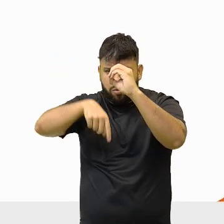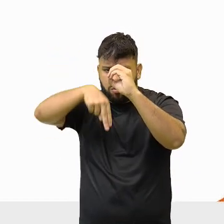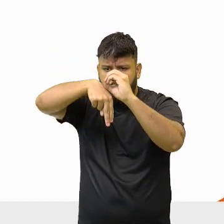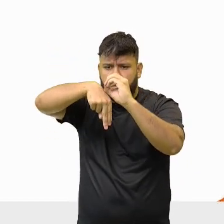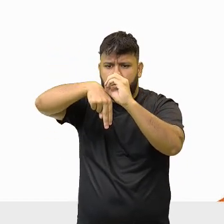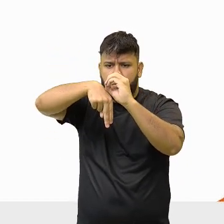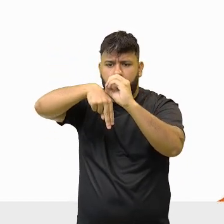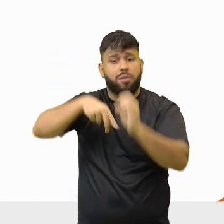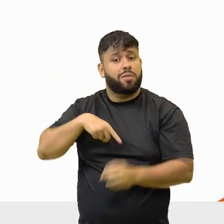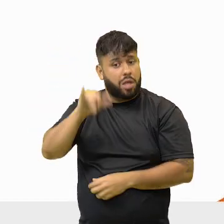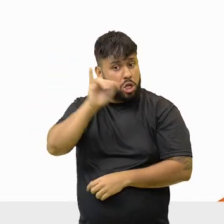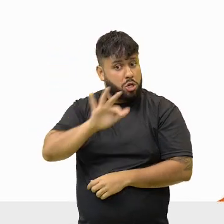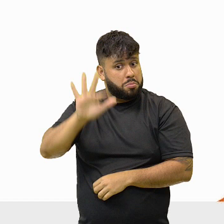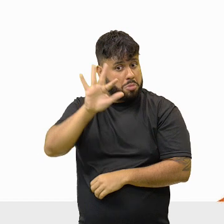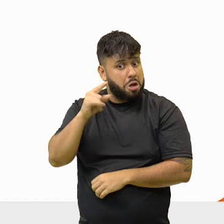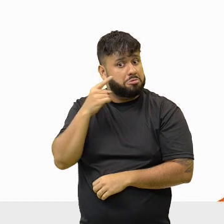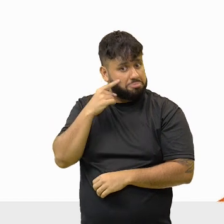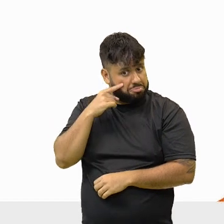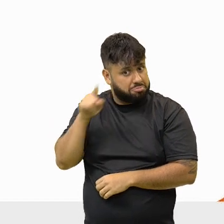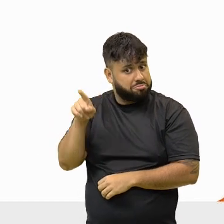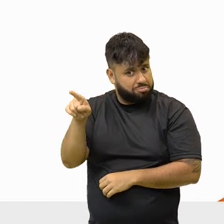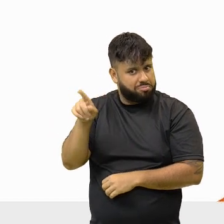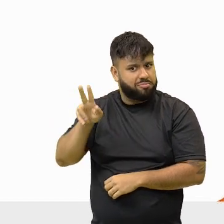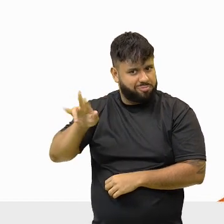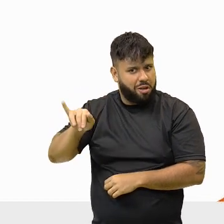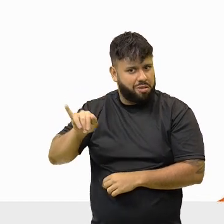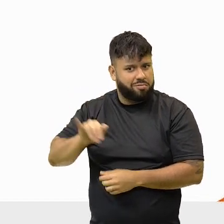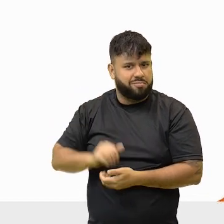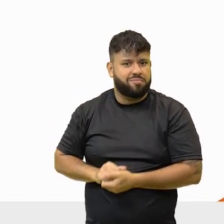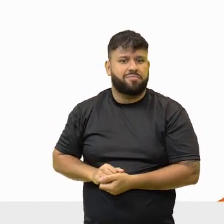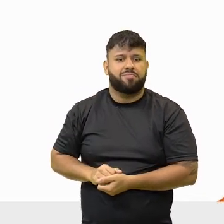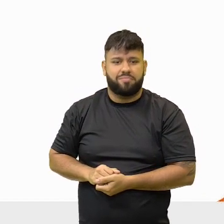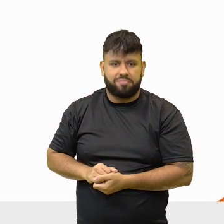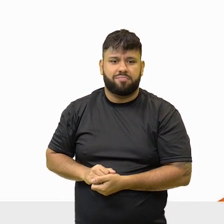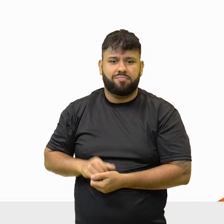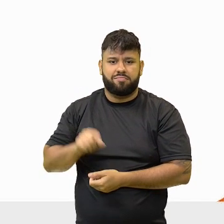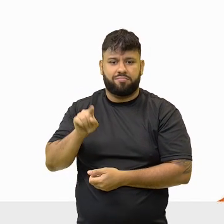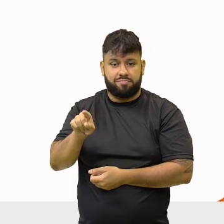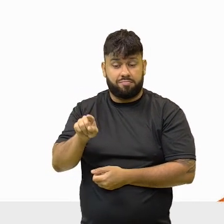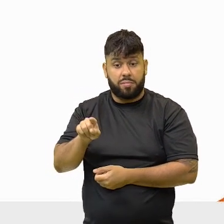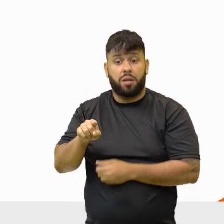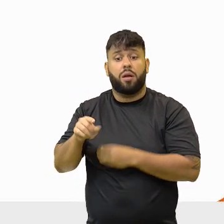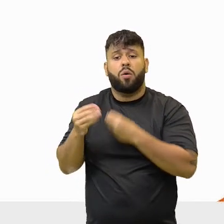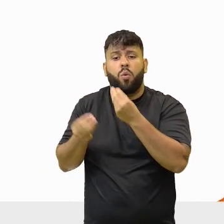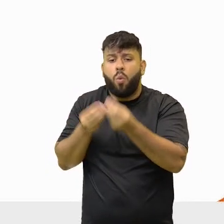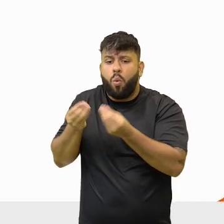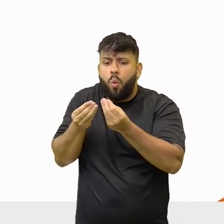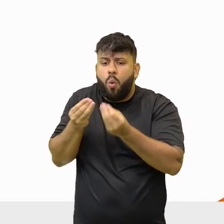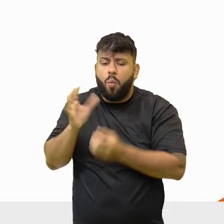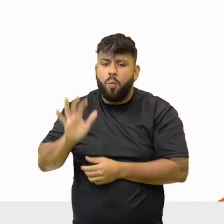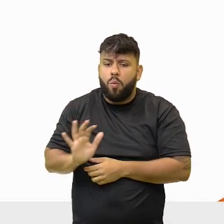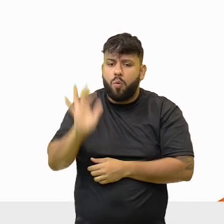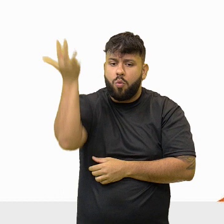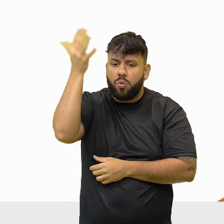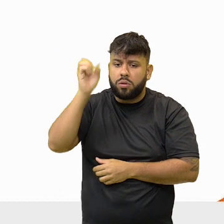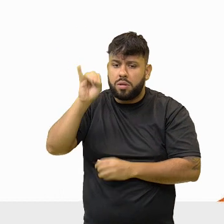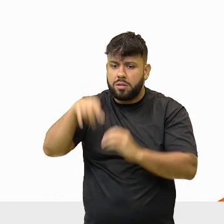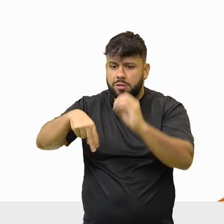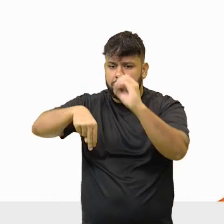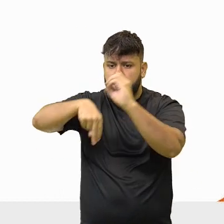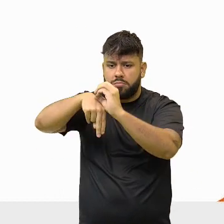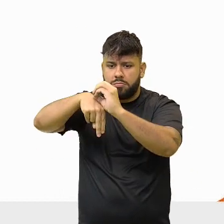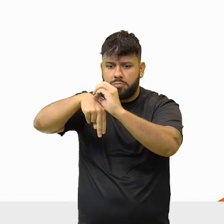figura. Correto? A demonstração consistia em observar como se comportavam as folhas do eletroscópio quando o professor